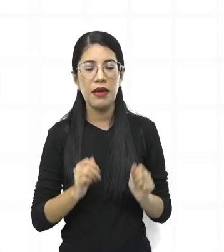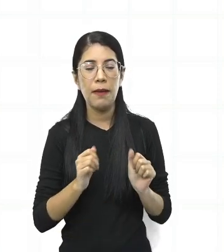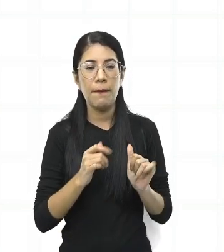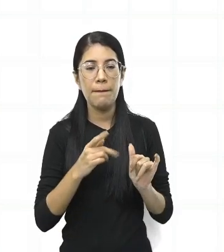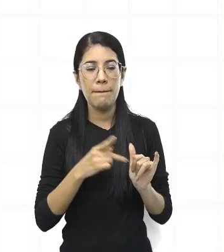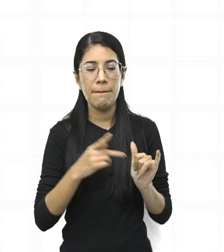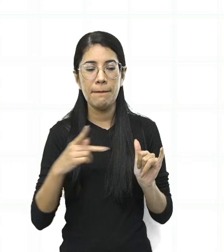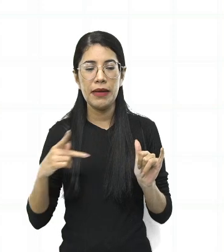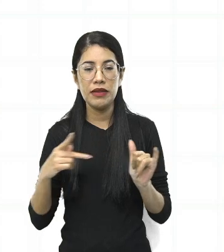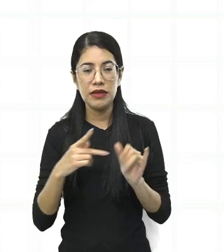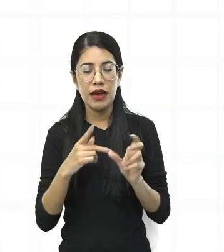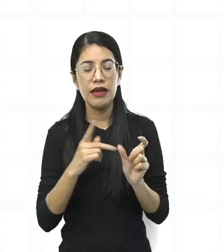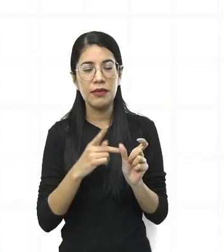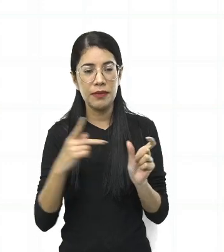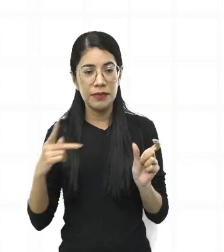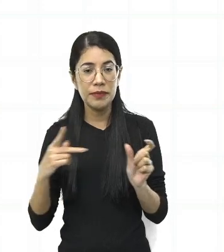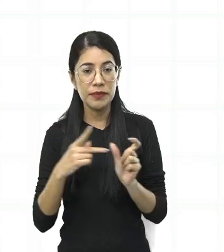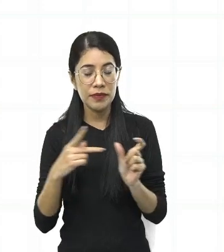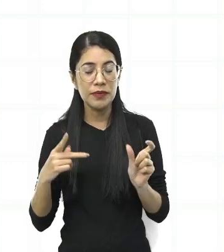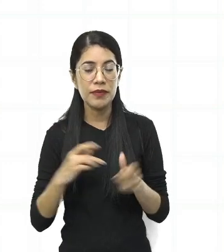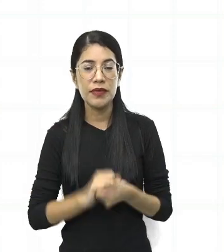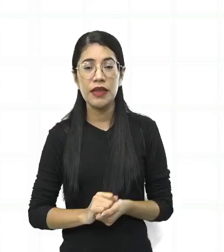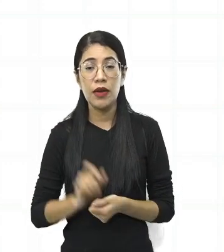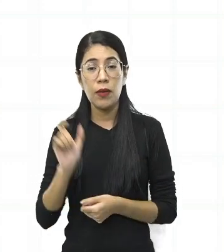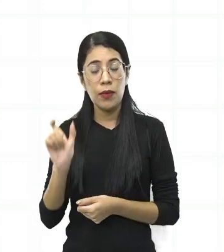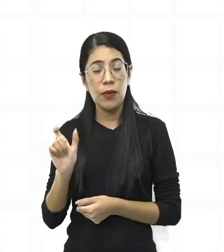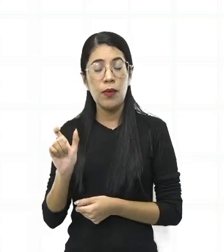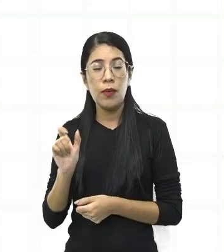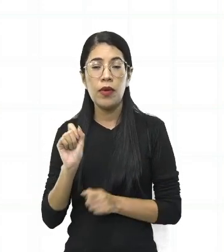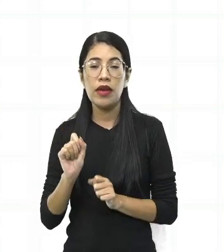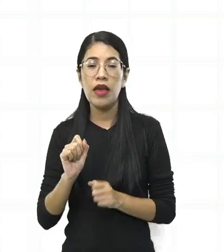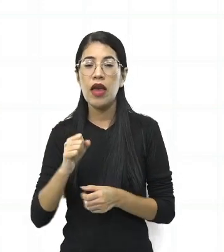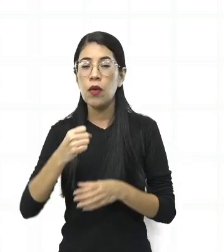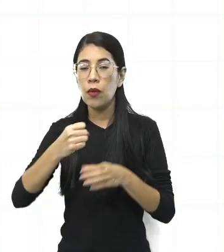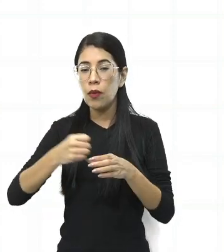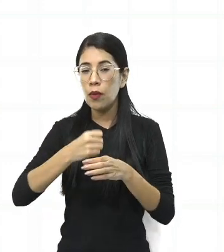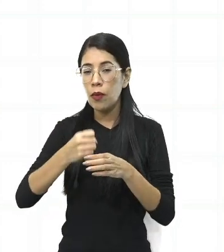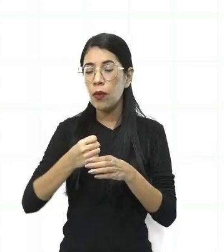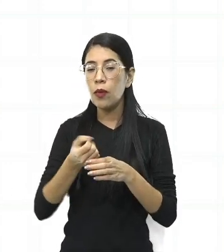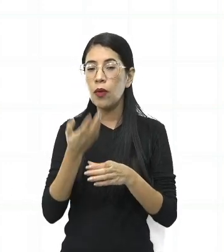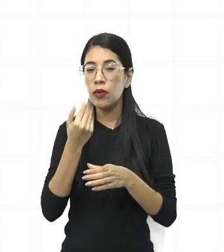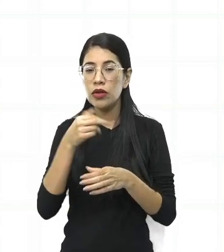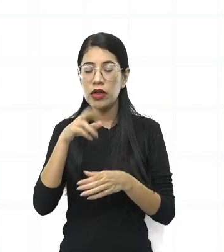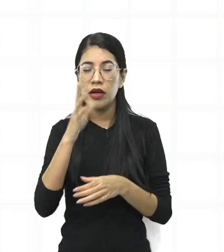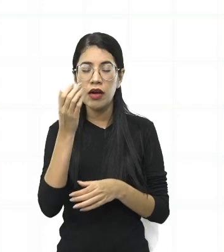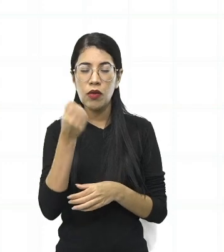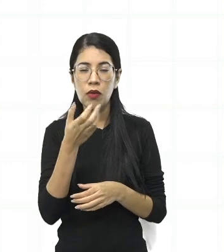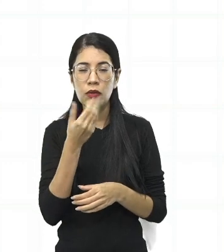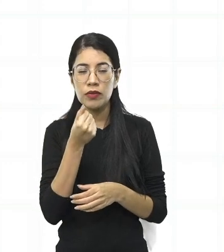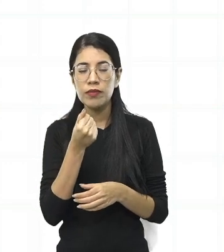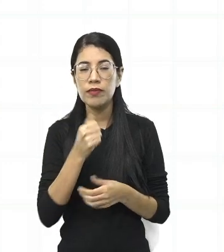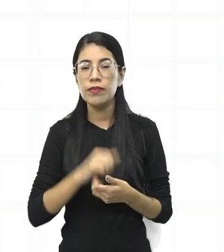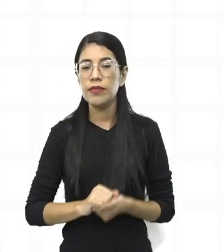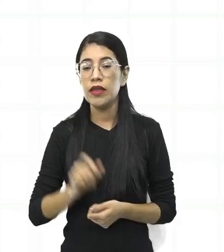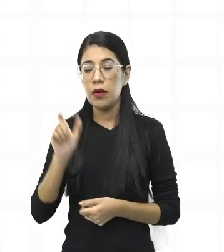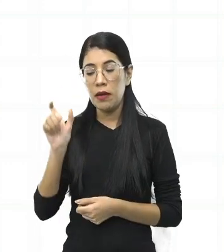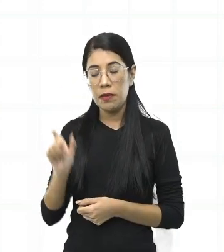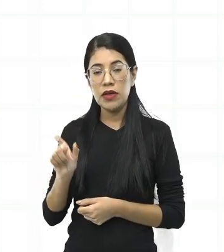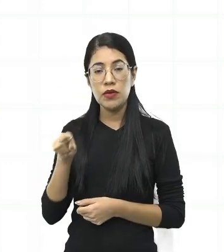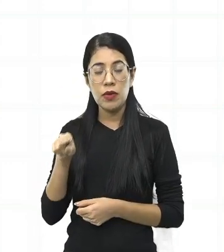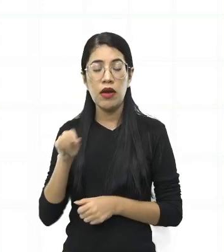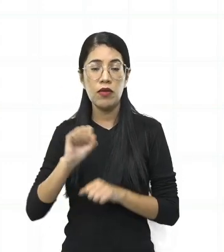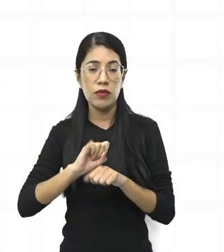que o sujeito aqui pratica a ação, pratica ou sofre, né? Quem fez o jantar? A gente faz a pergunta por verbo. O Carlos. Então, Carlos é o